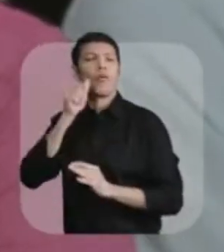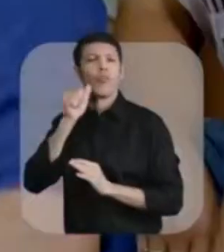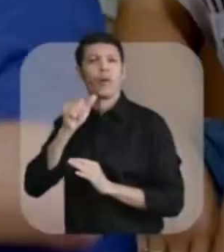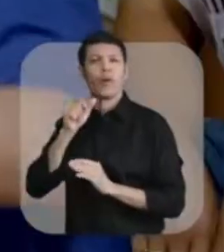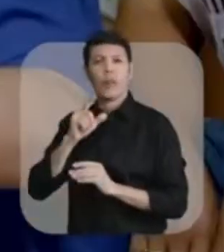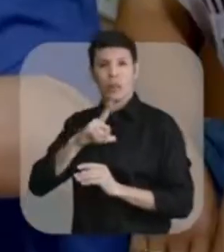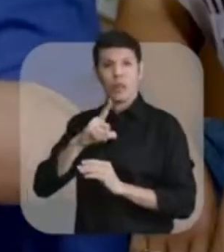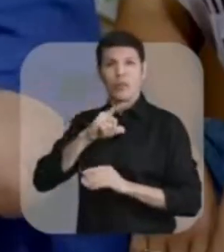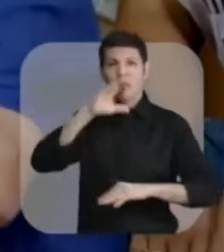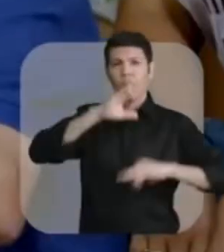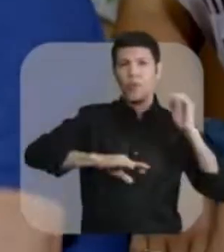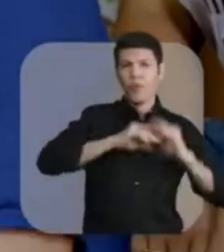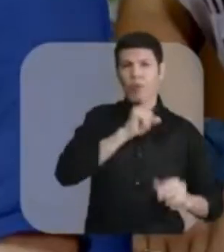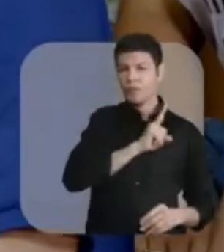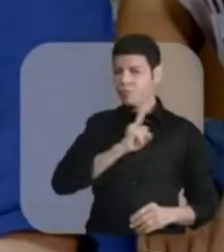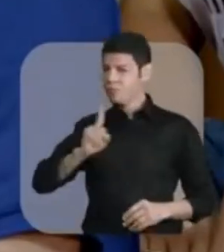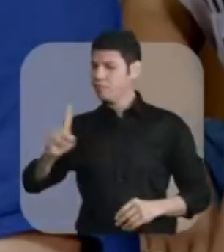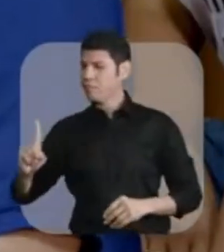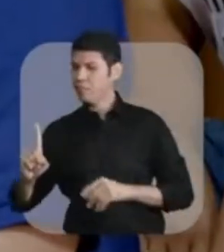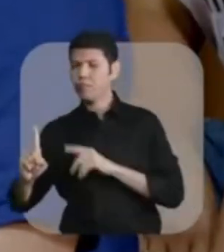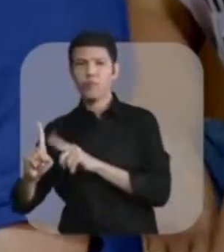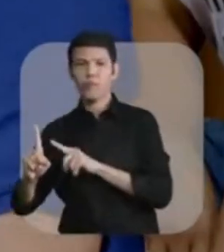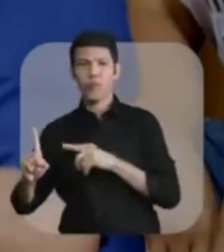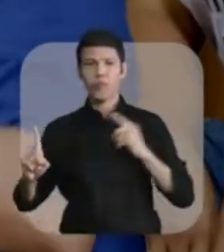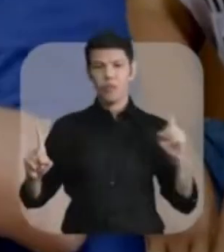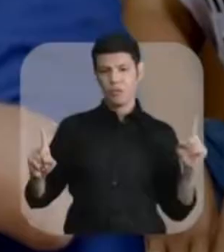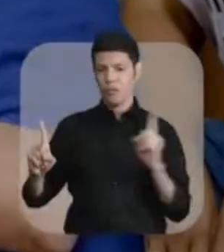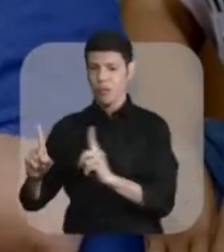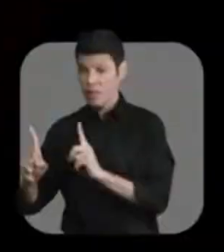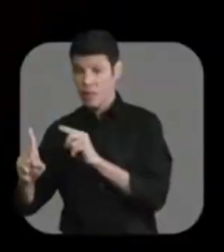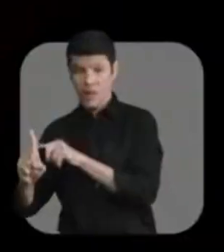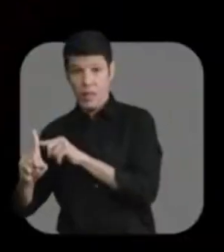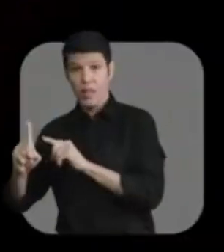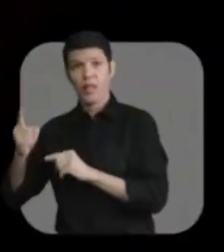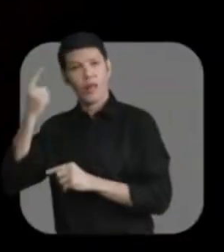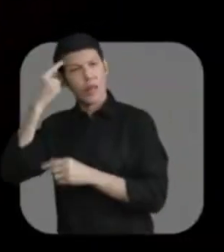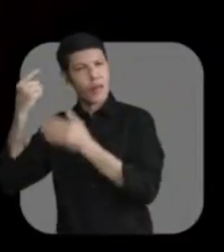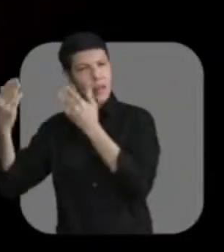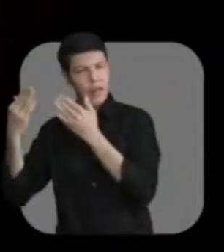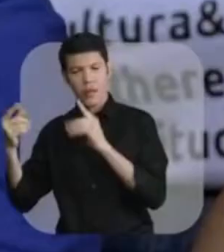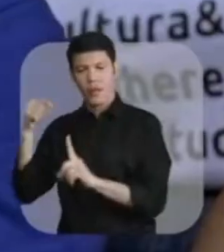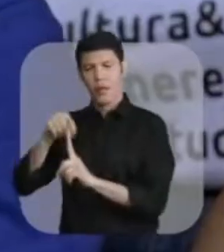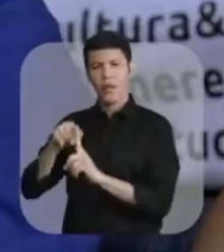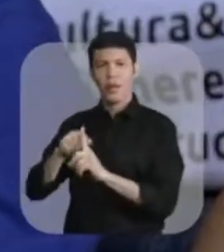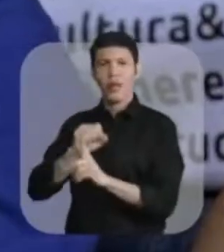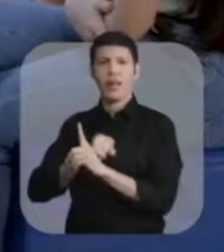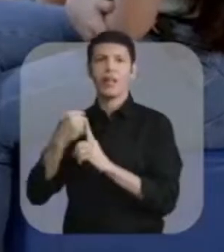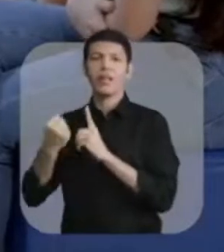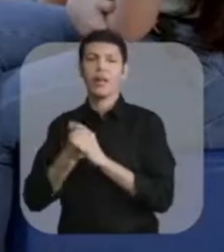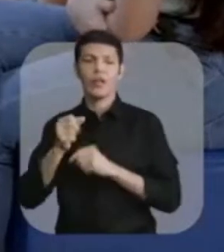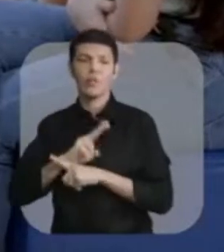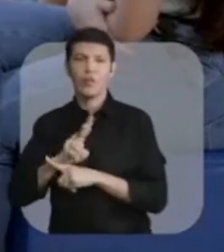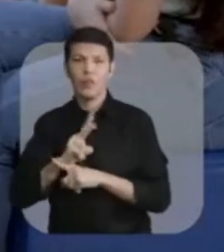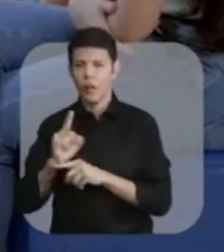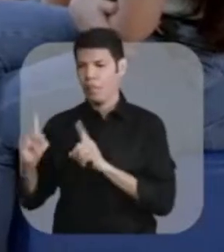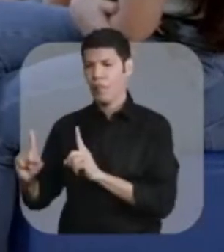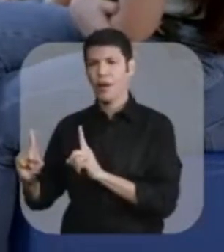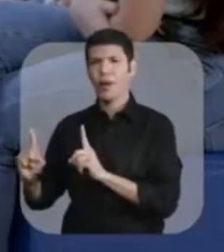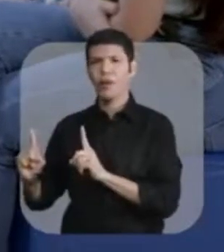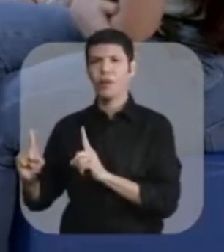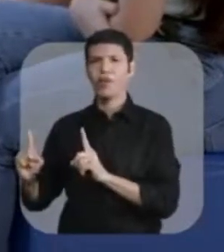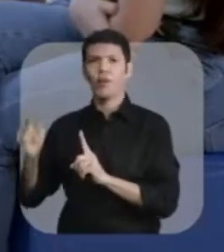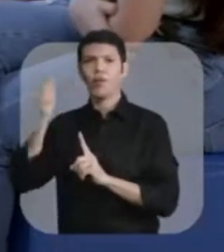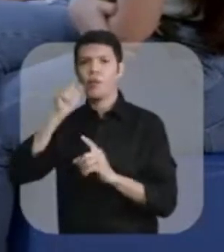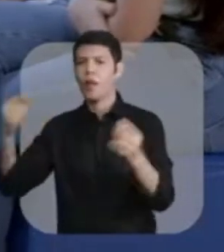Mulher. Coloquei nas delegacias um programa em que tinha um psicólogo e uma assistente